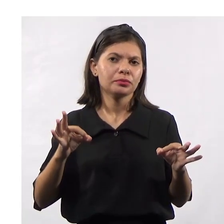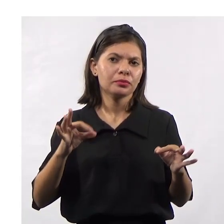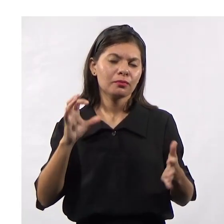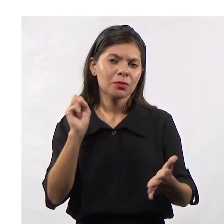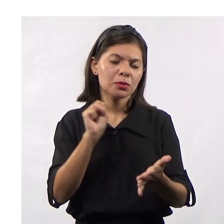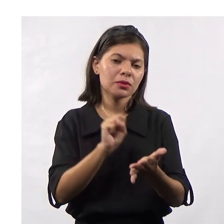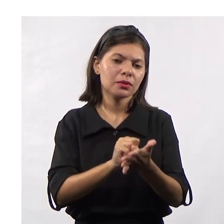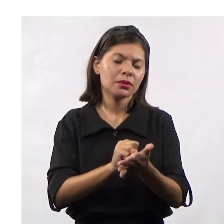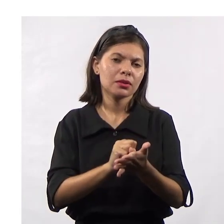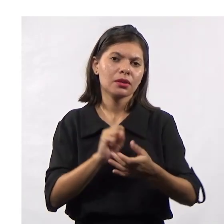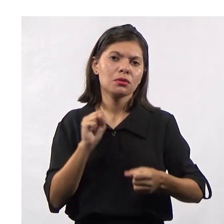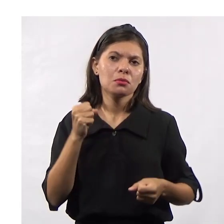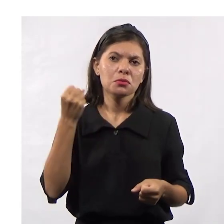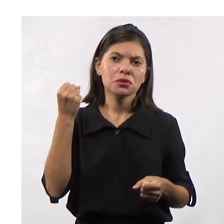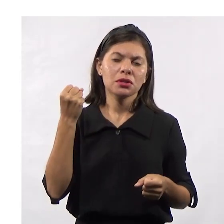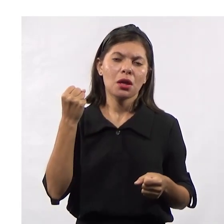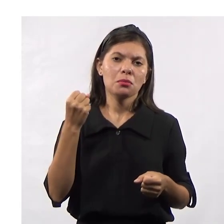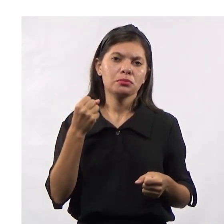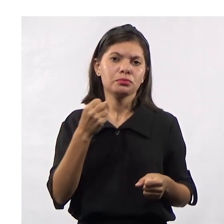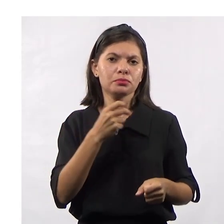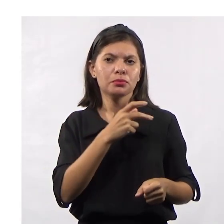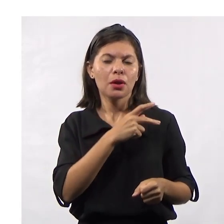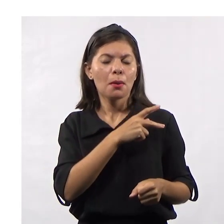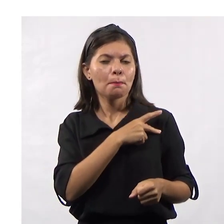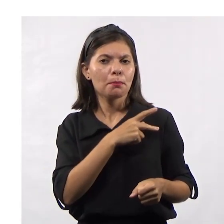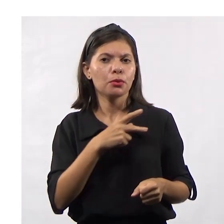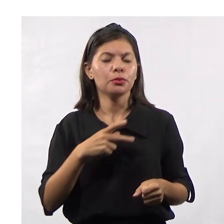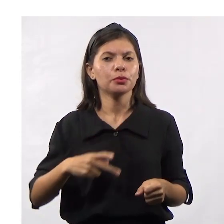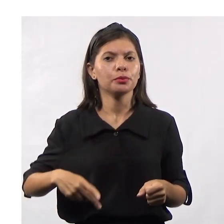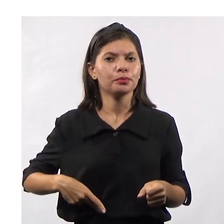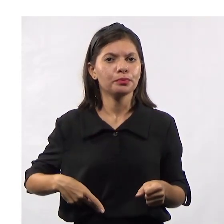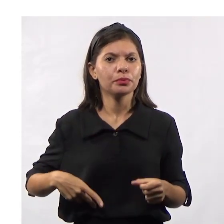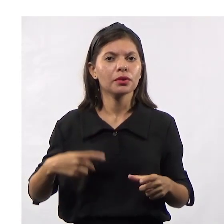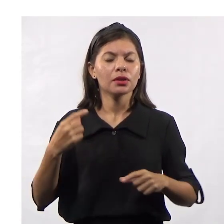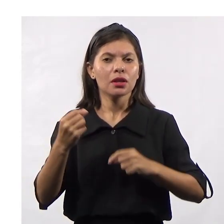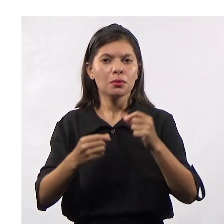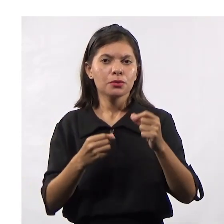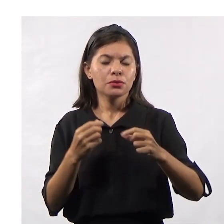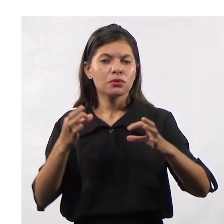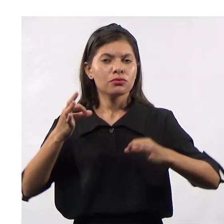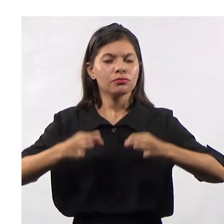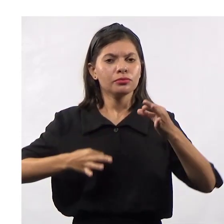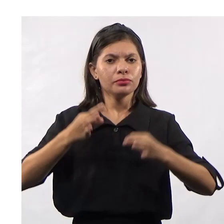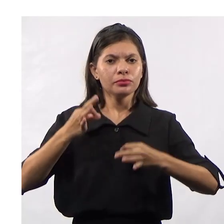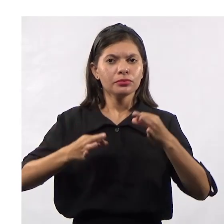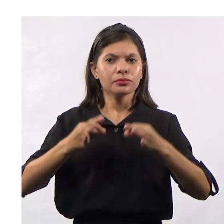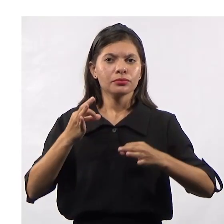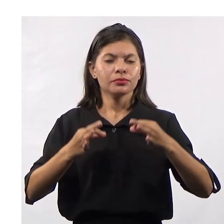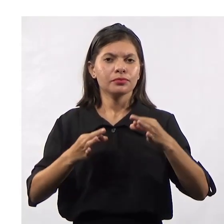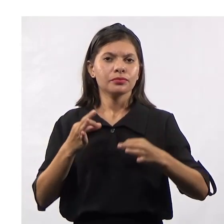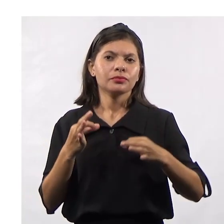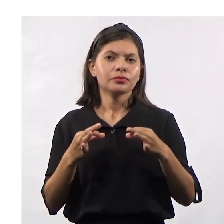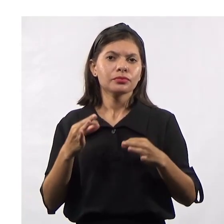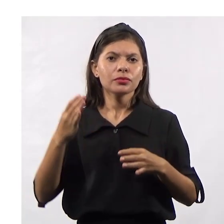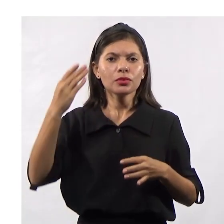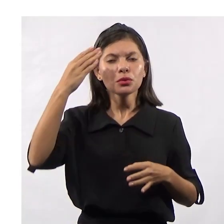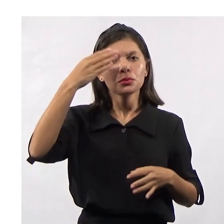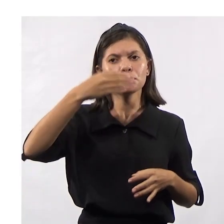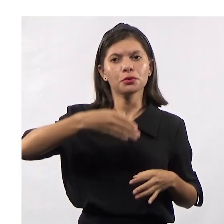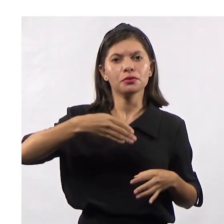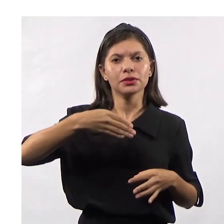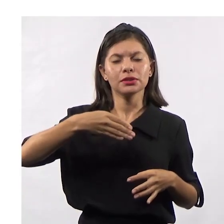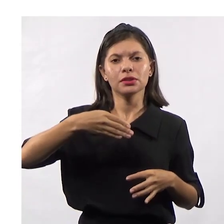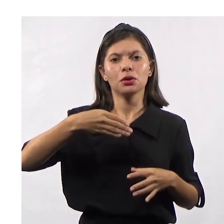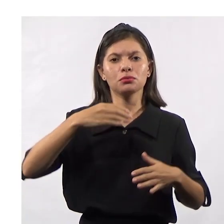né, com o poder público. Então, temos uma habilitação jurídica, que é a comprovação de que a empresa